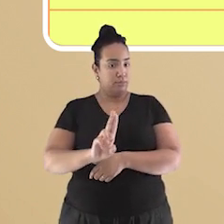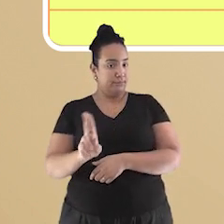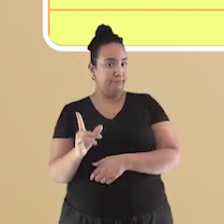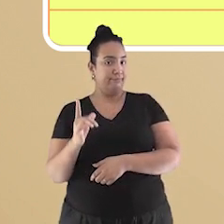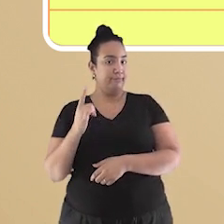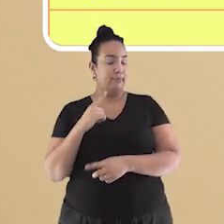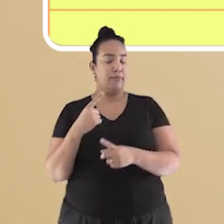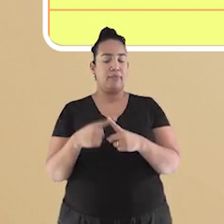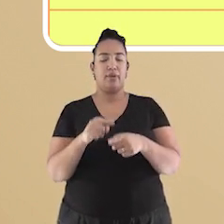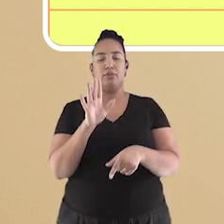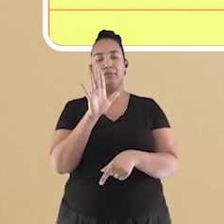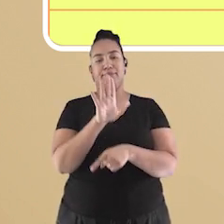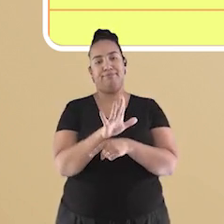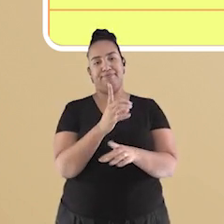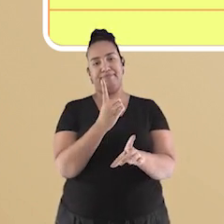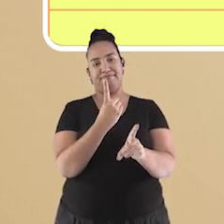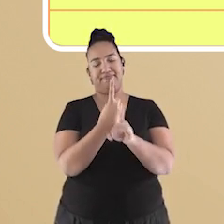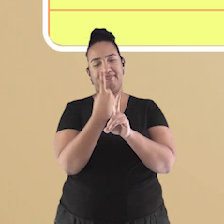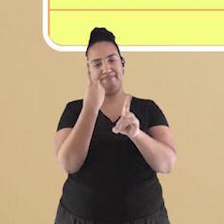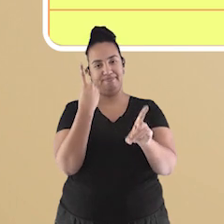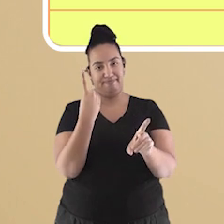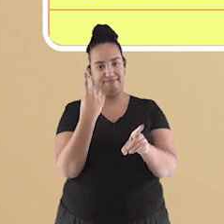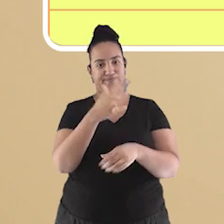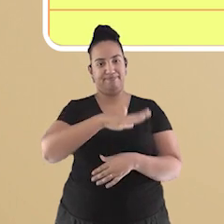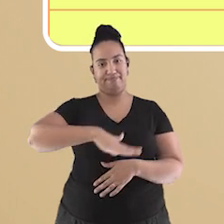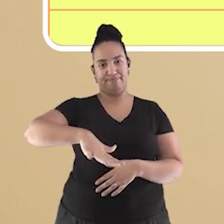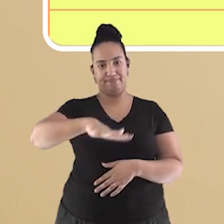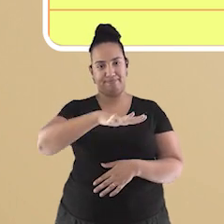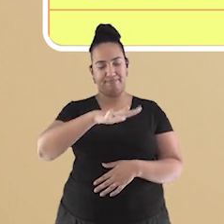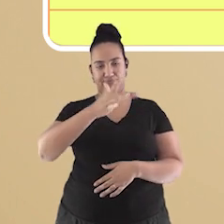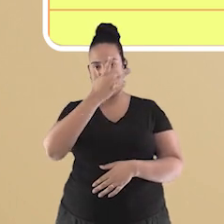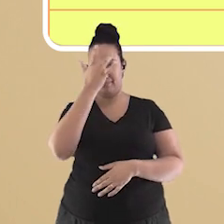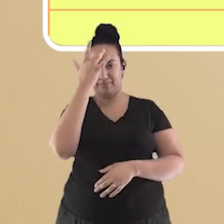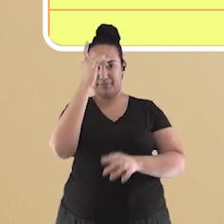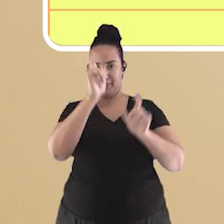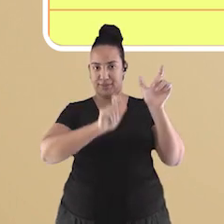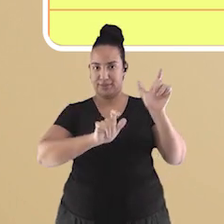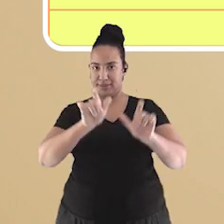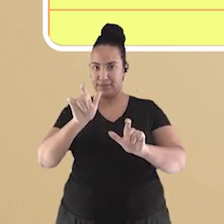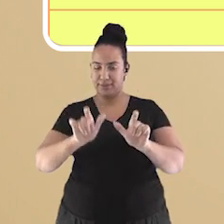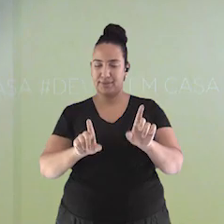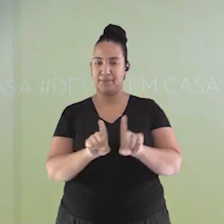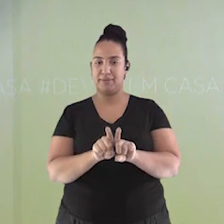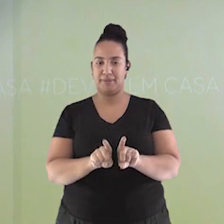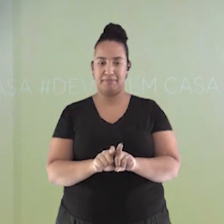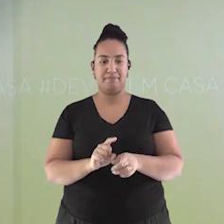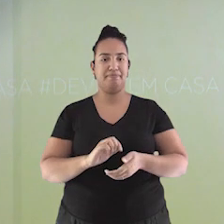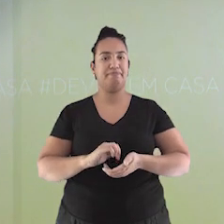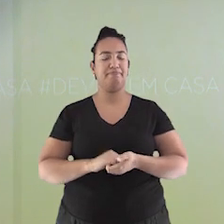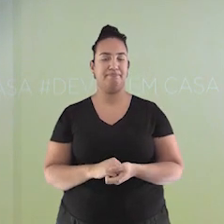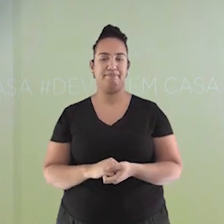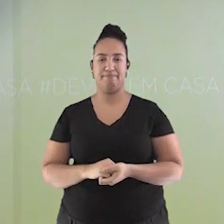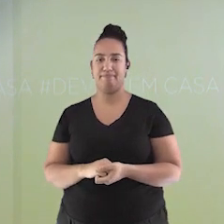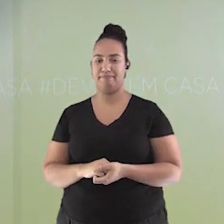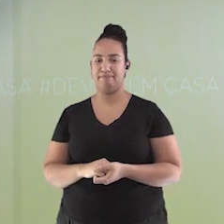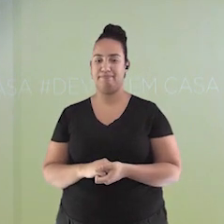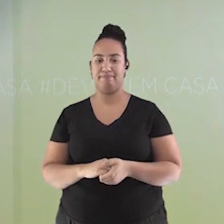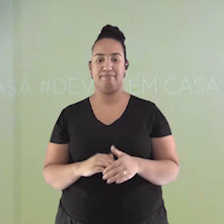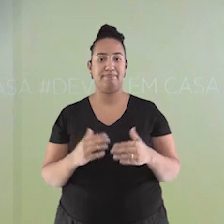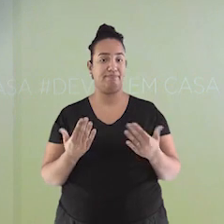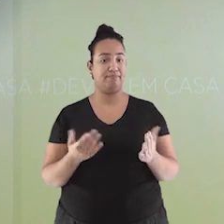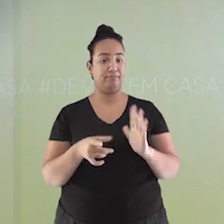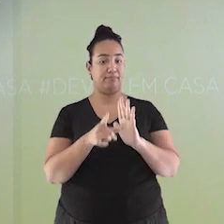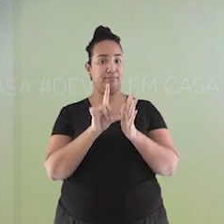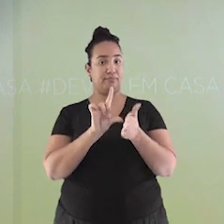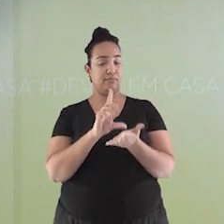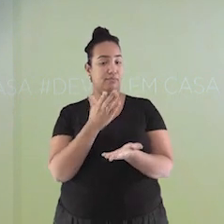esses facilitam a localização das pessoas ao se locomoverem. Antes de terminarmos